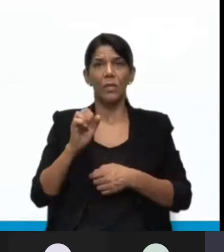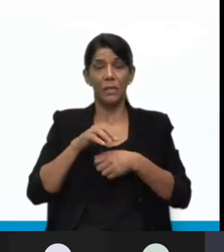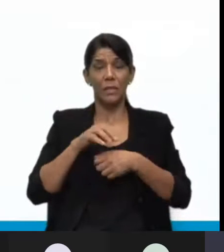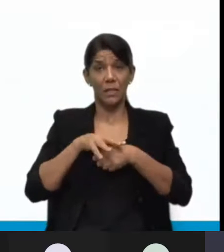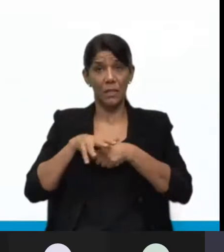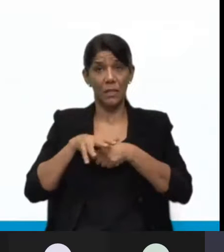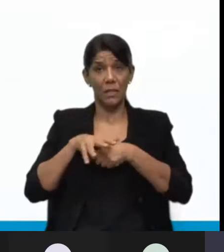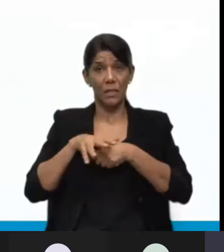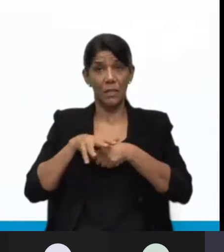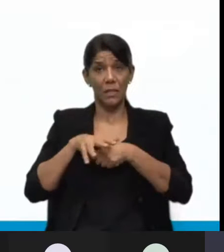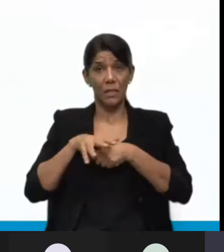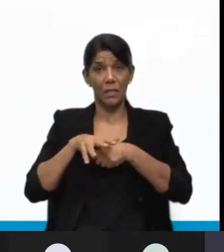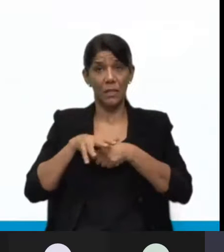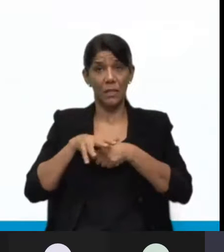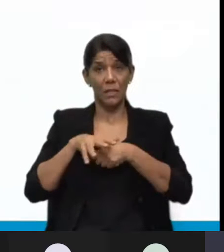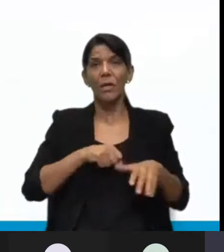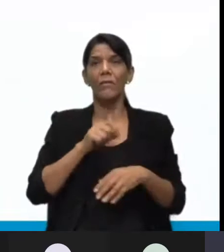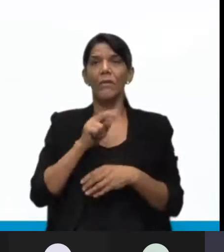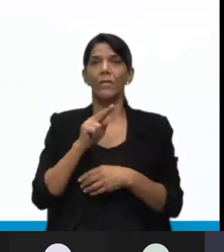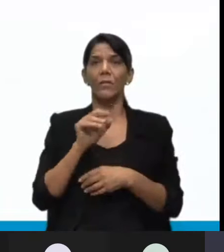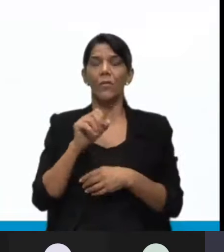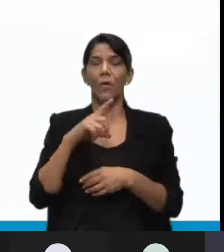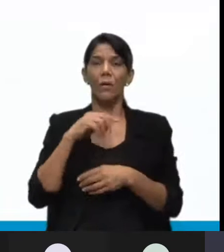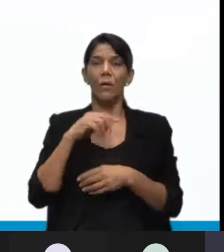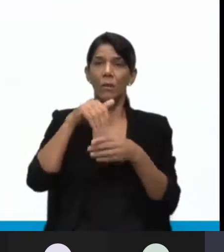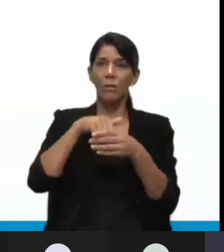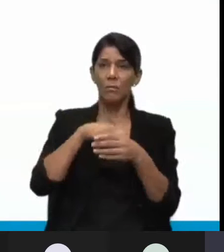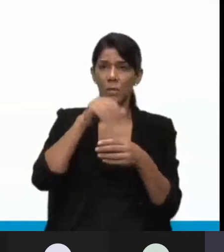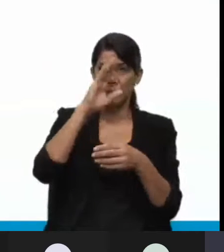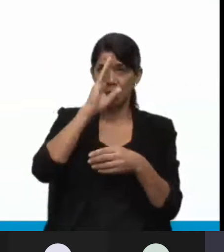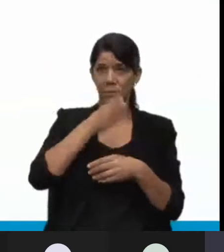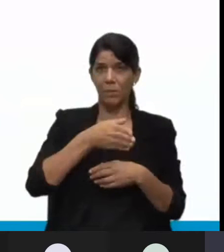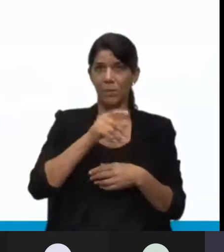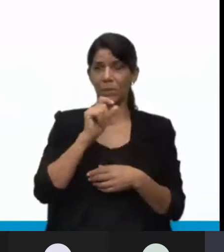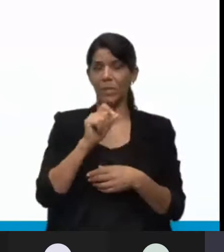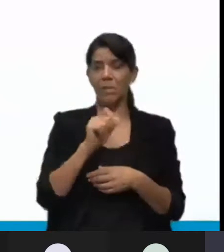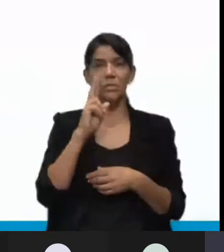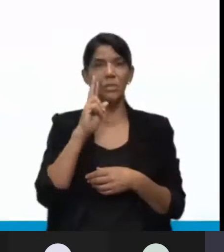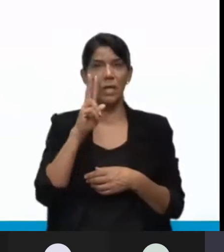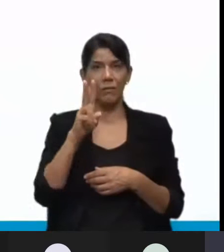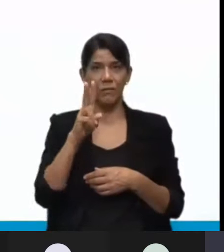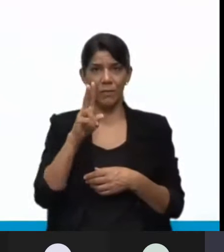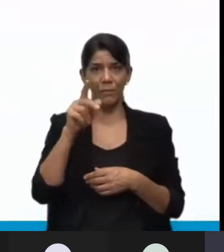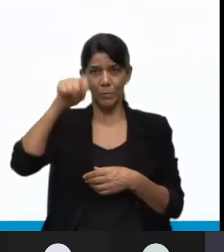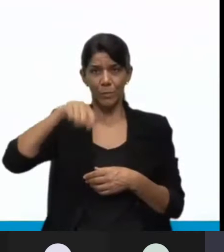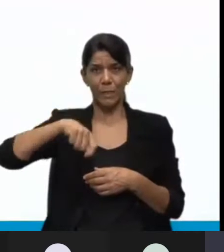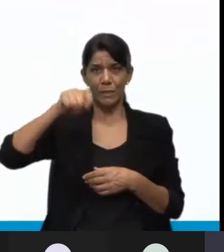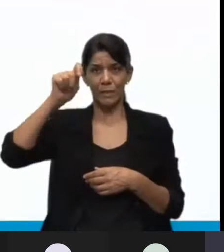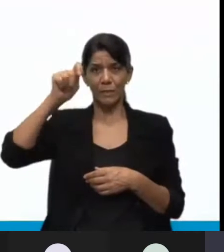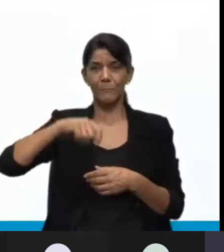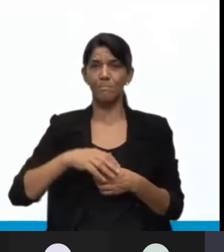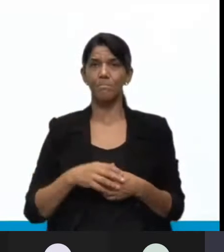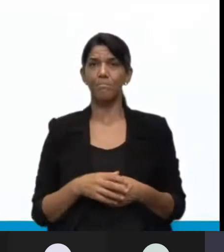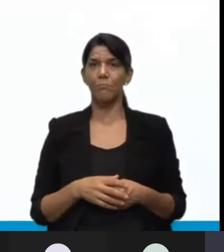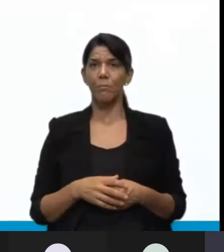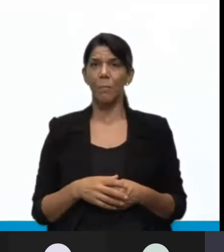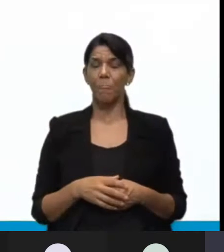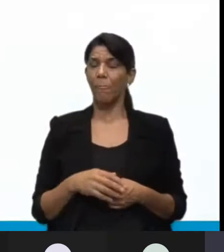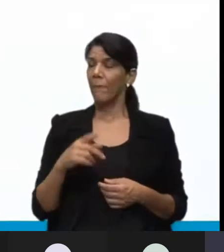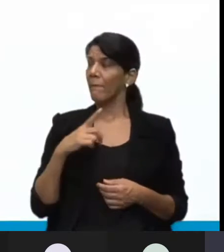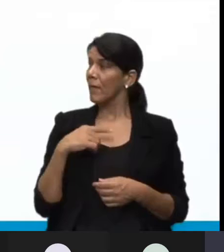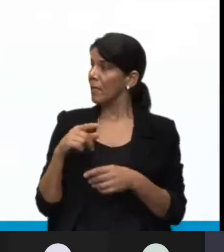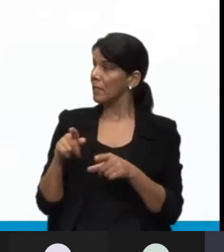é essa aqui e o interventricular anterior é essa daqui, principal aqui, que nós estamos observando. Tá?